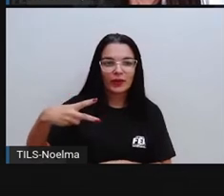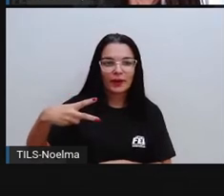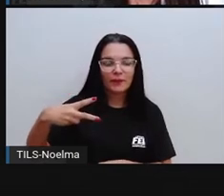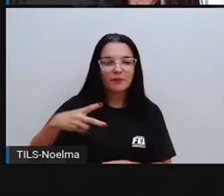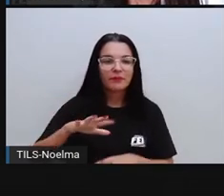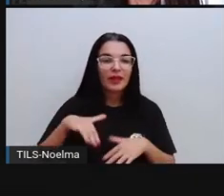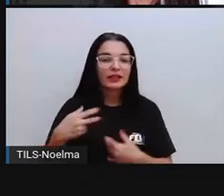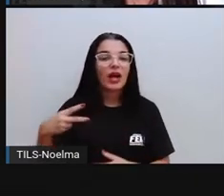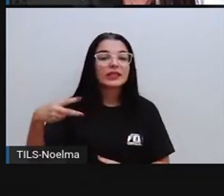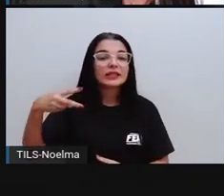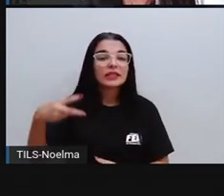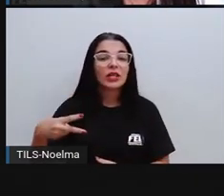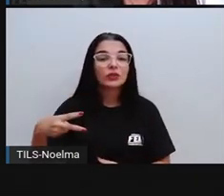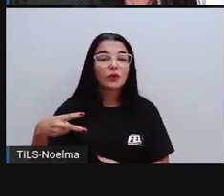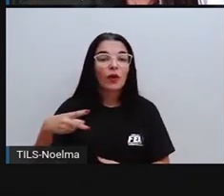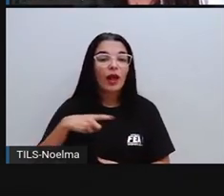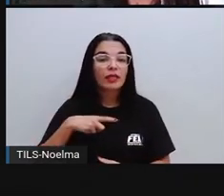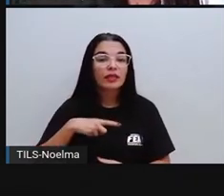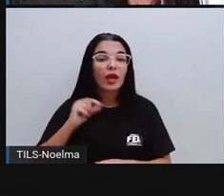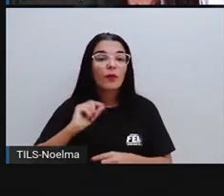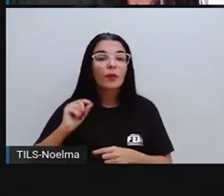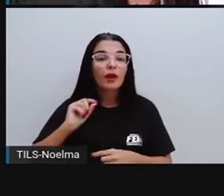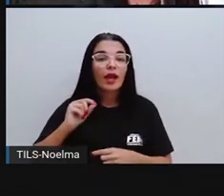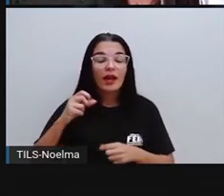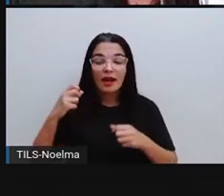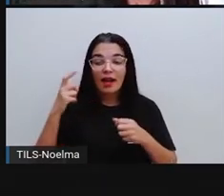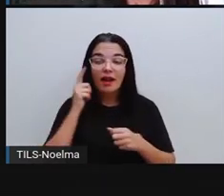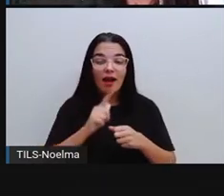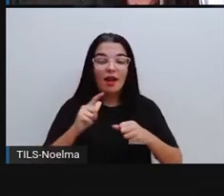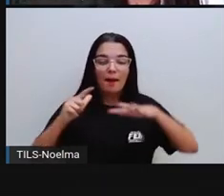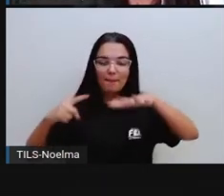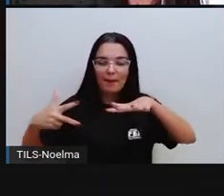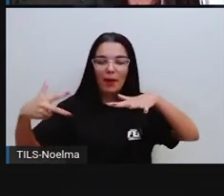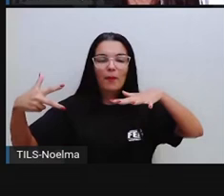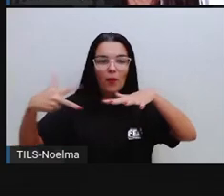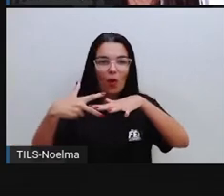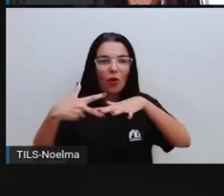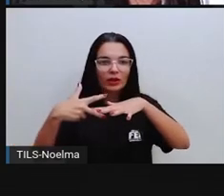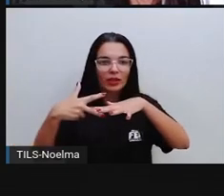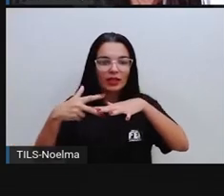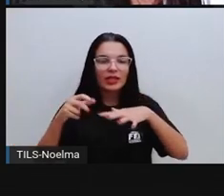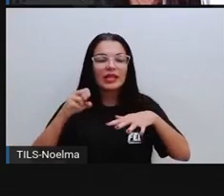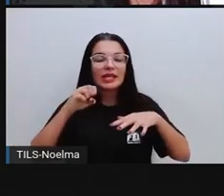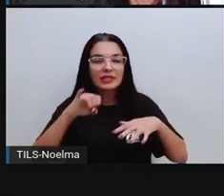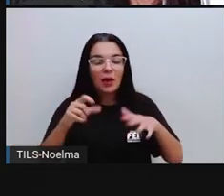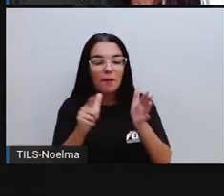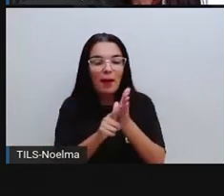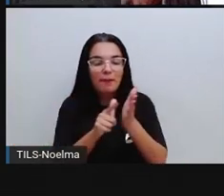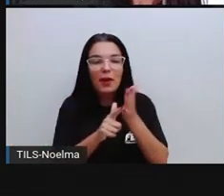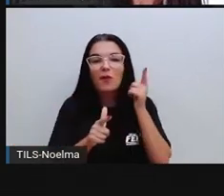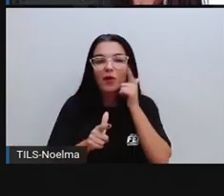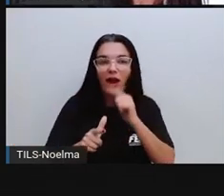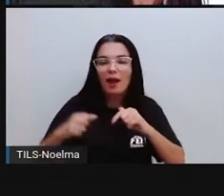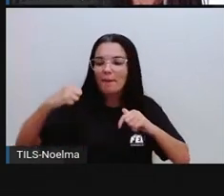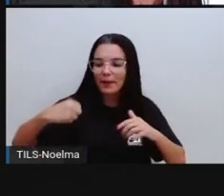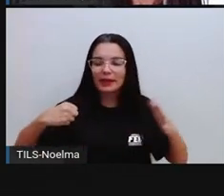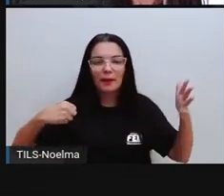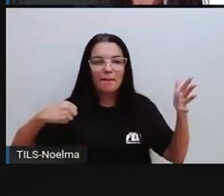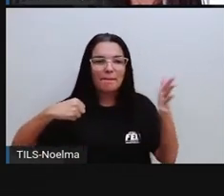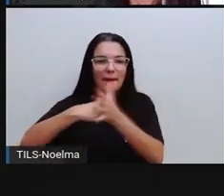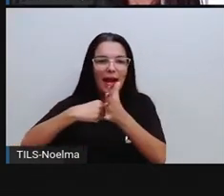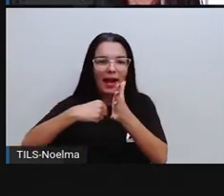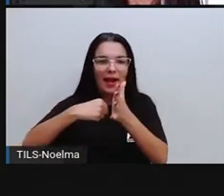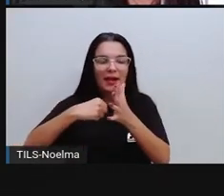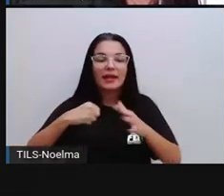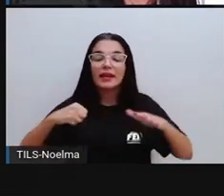A tesoura, ela ganha no papel, porque ela corta o papel. O papel, ele ganha da pedra, né? Ele vai bater ali na pedra.